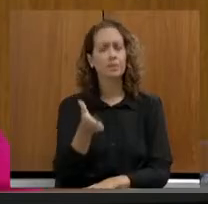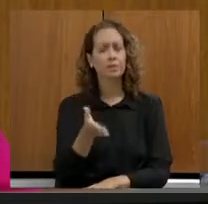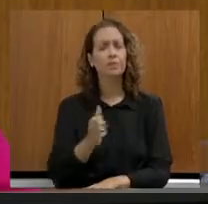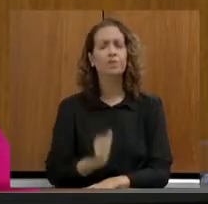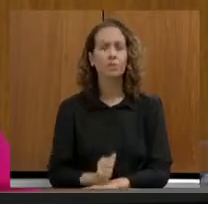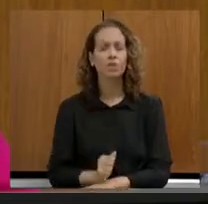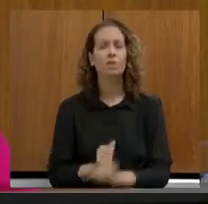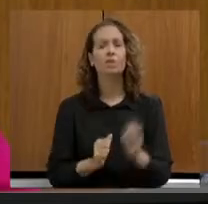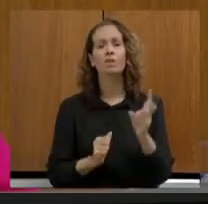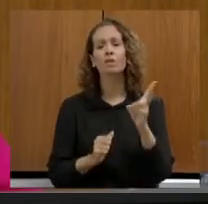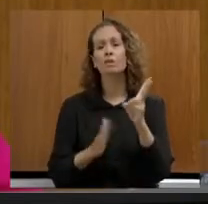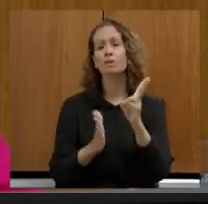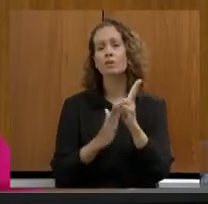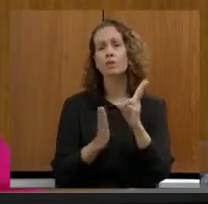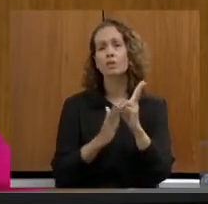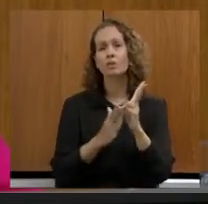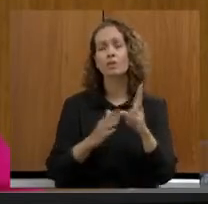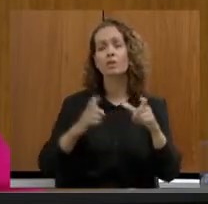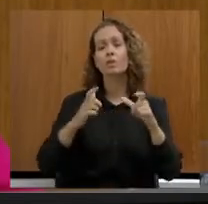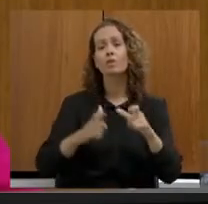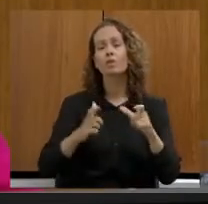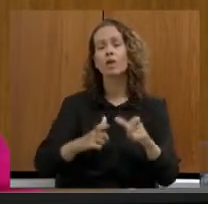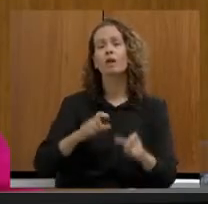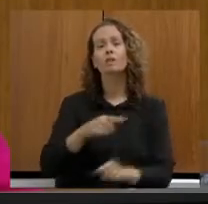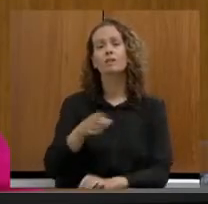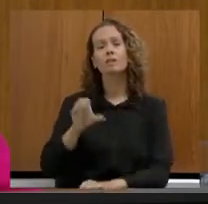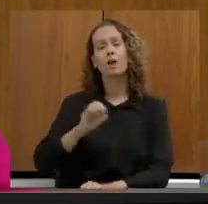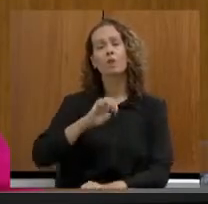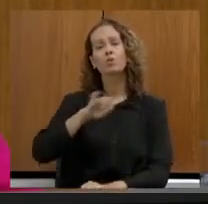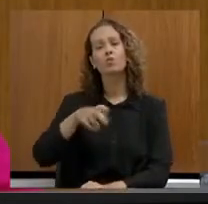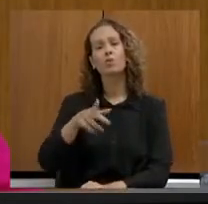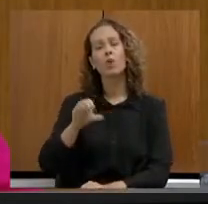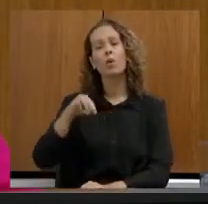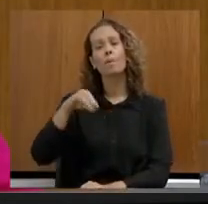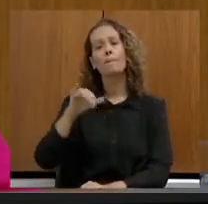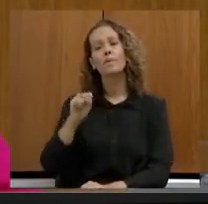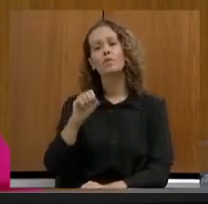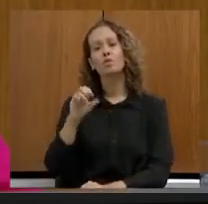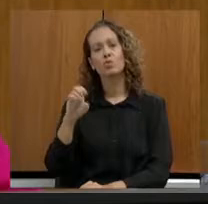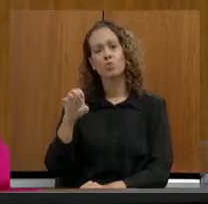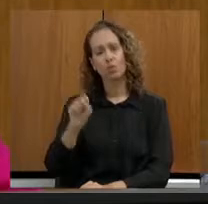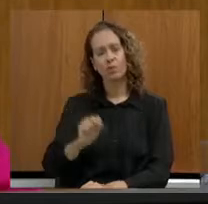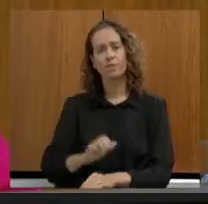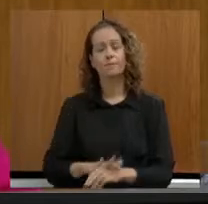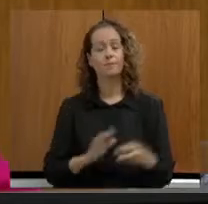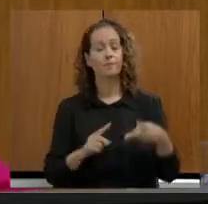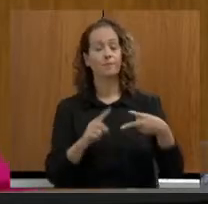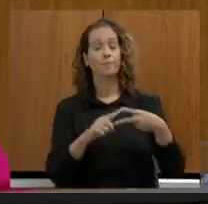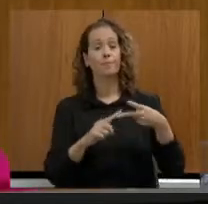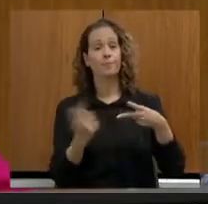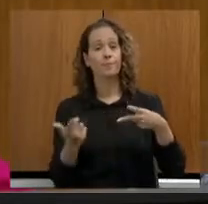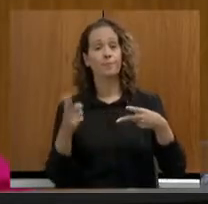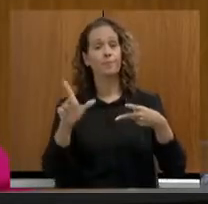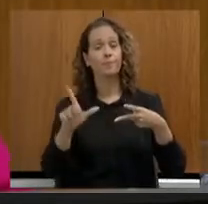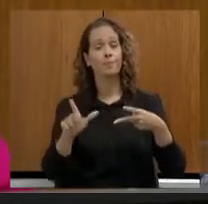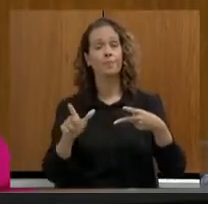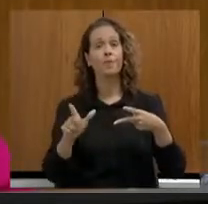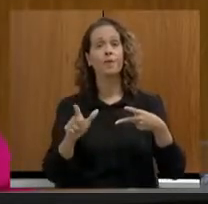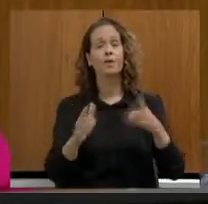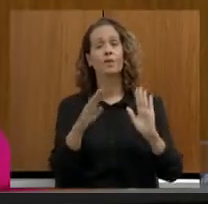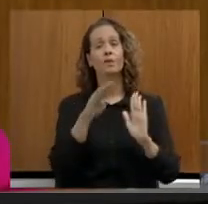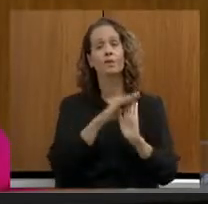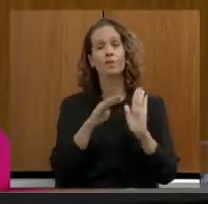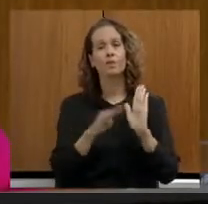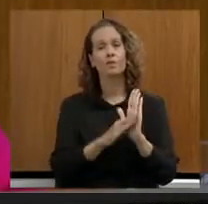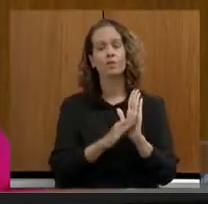escola indígena xukuru lá em São João das Missões e é usou as outras duas perguntas tem eu vou dividir